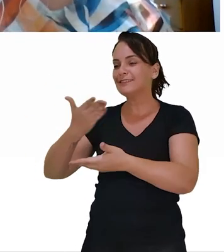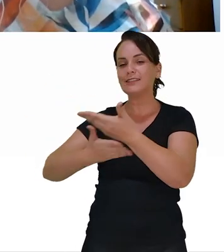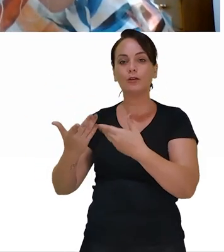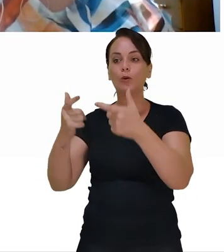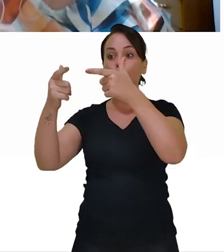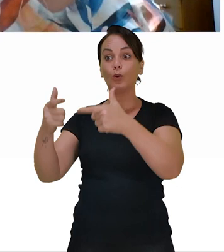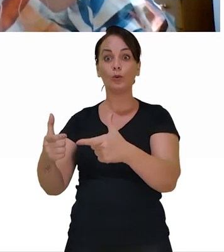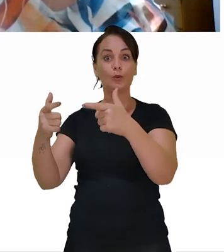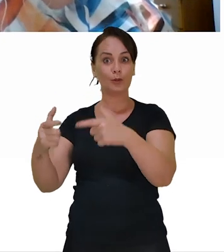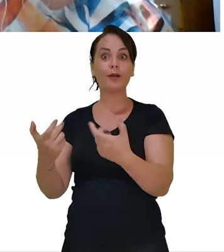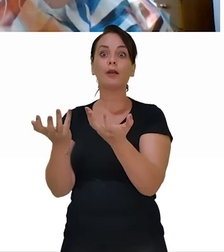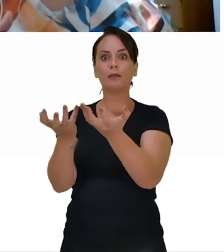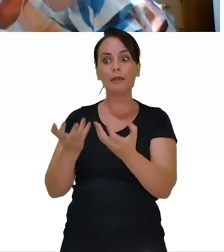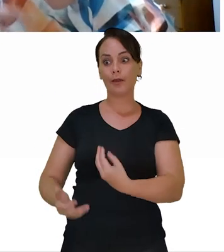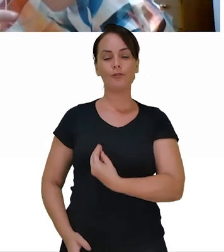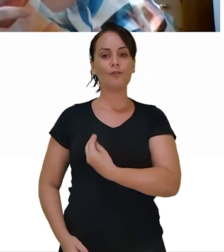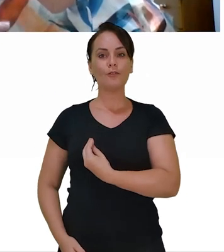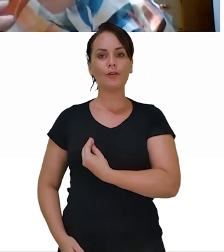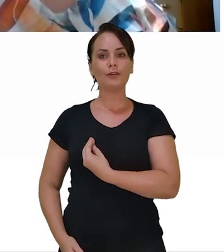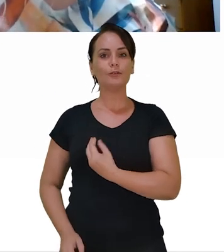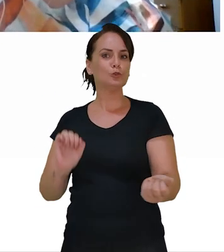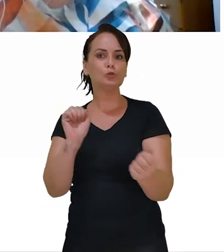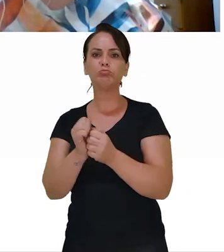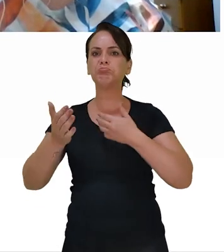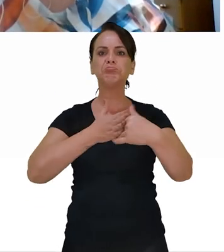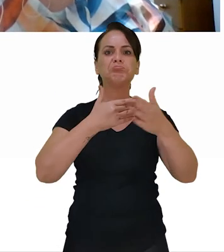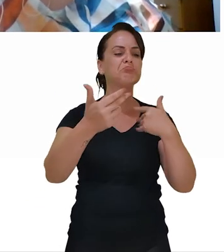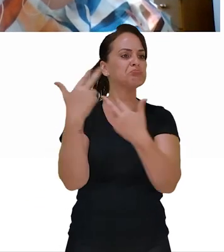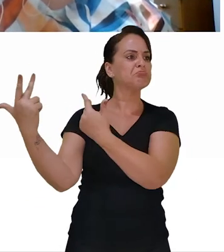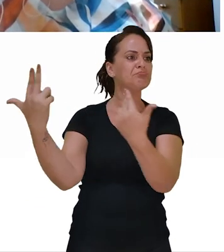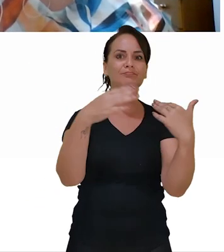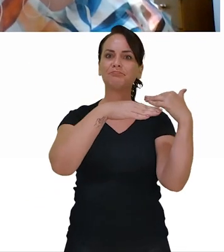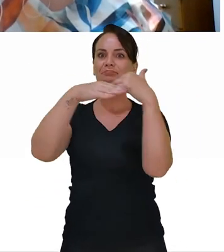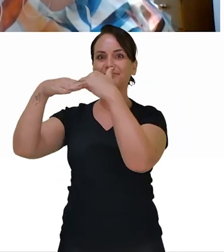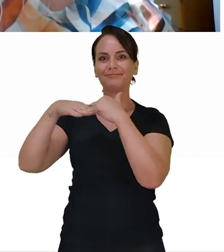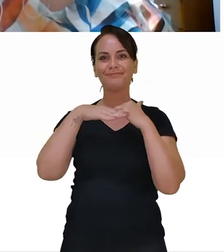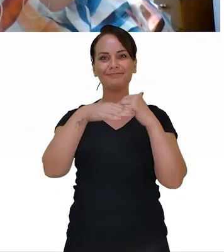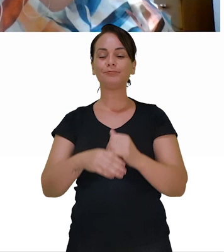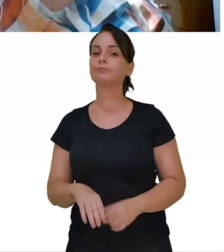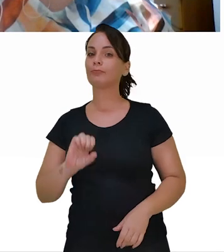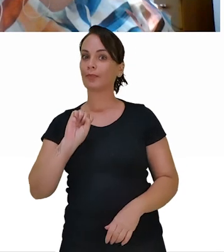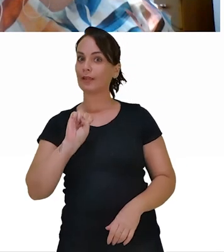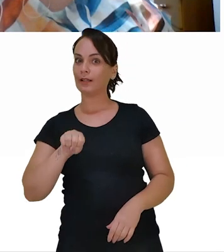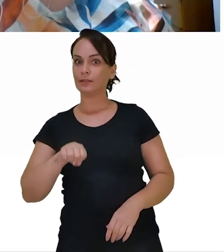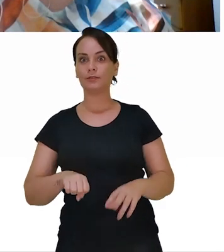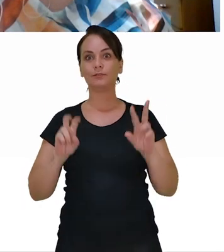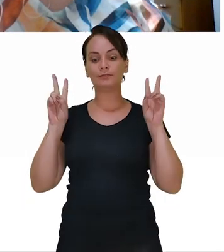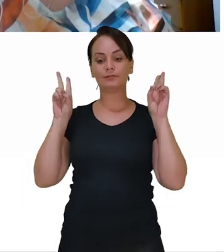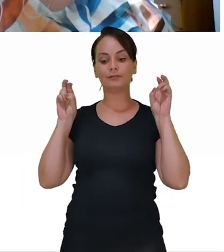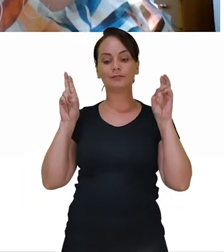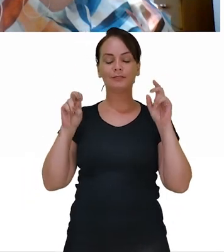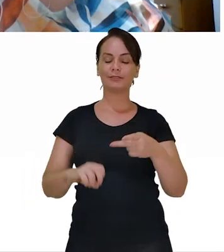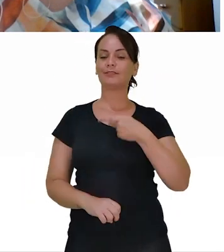espaços onde ela quer estar, junto com qualquer outra pessoa. Exatamente. Não se trata simplesmente